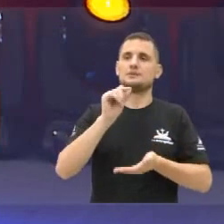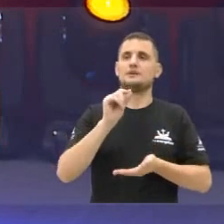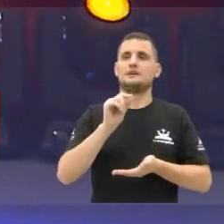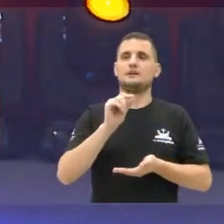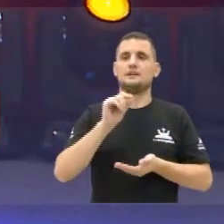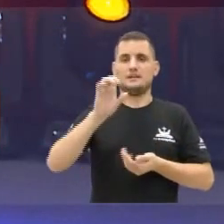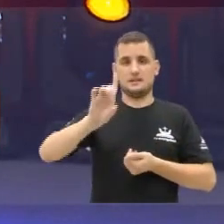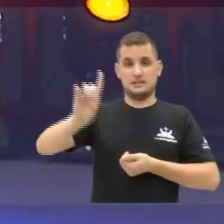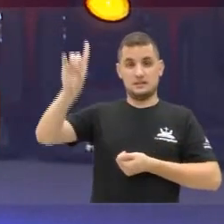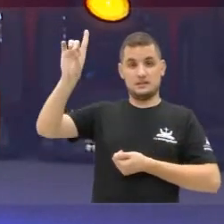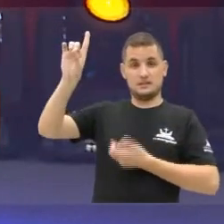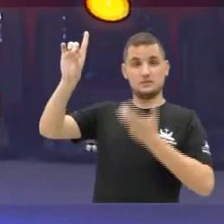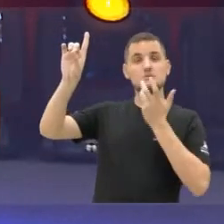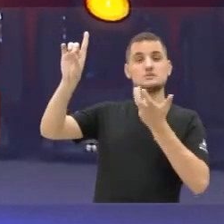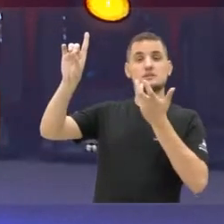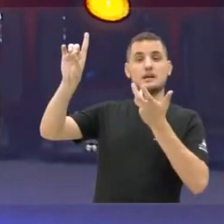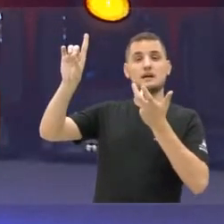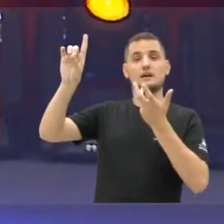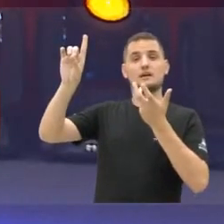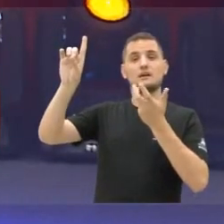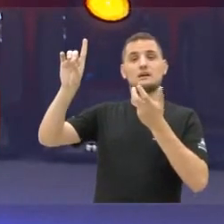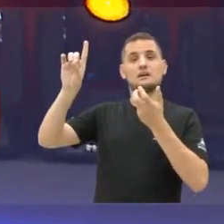Deus quer curar o teu coração.